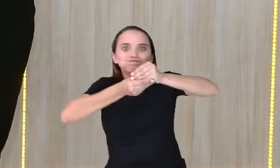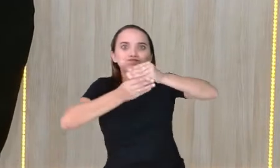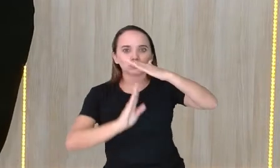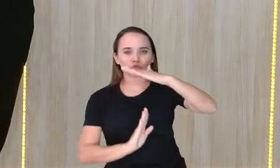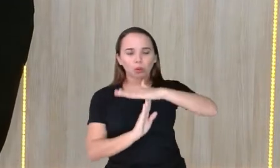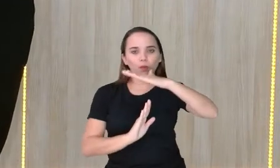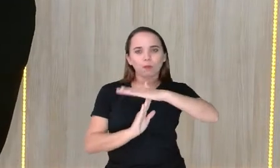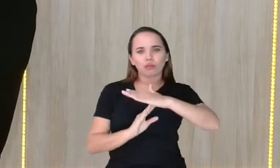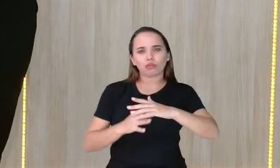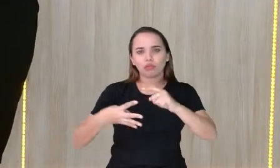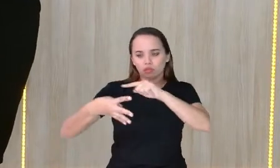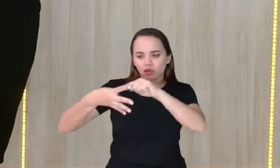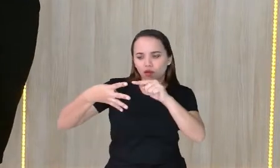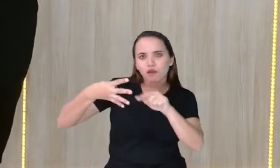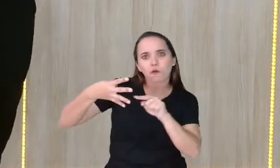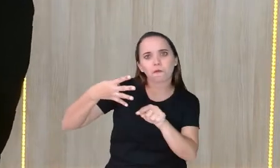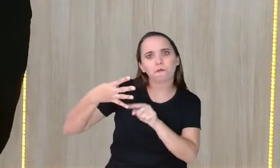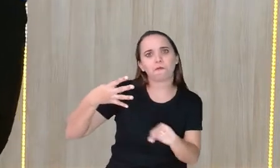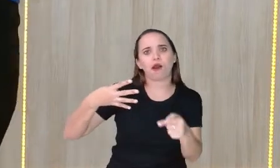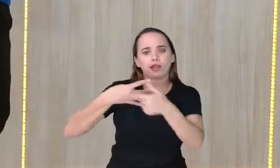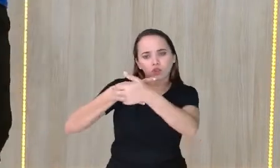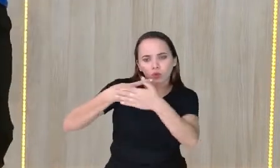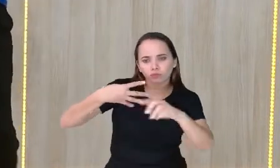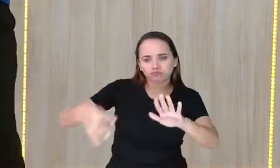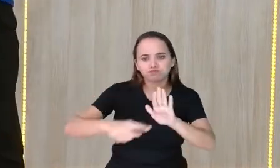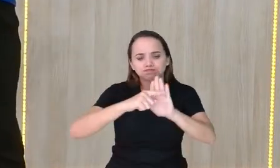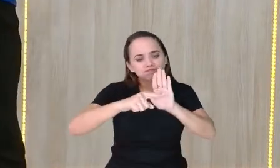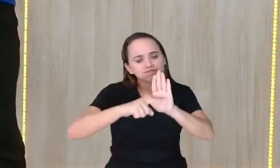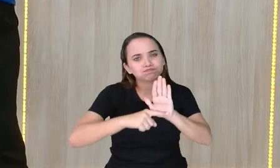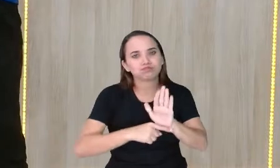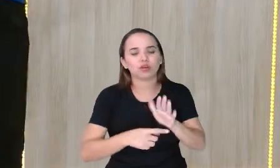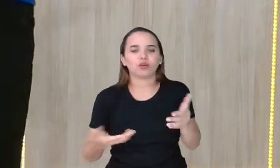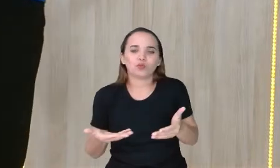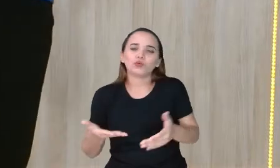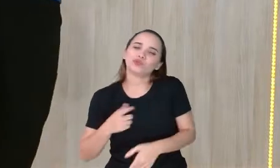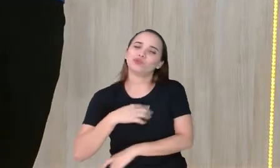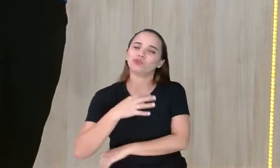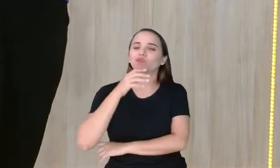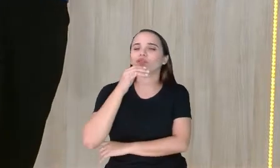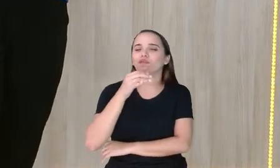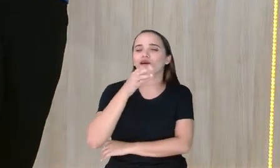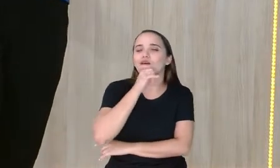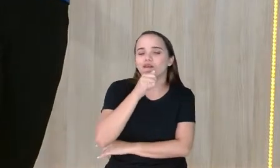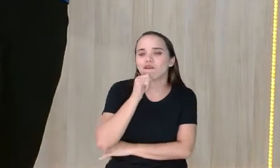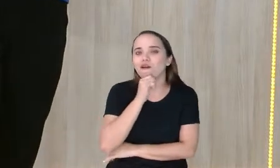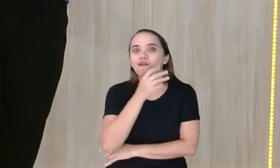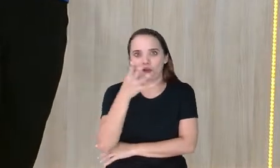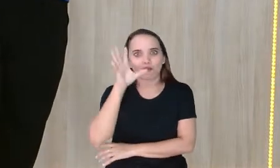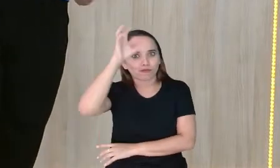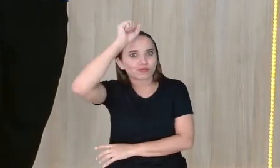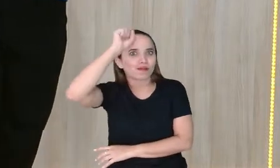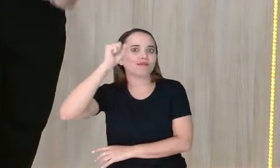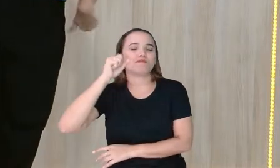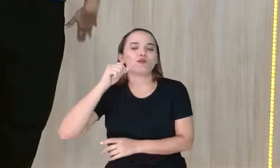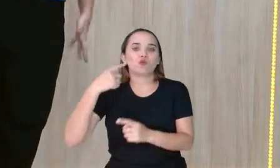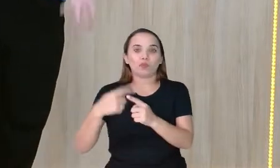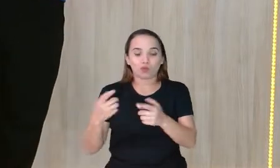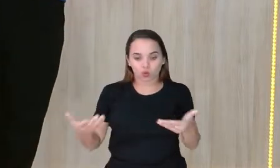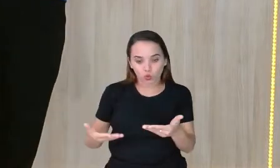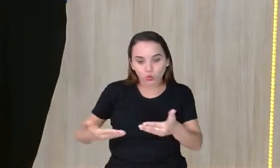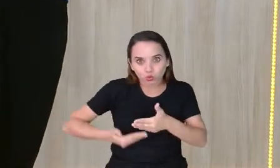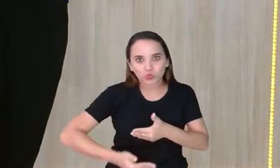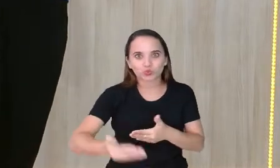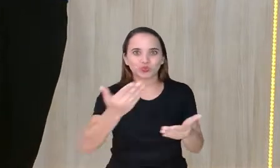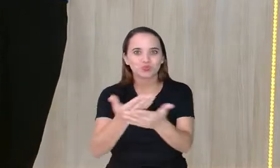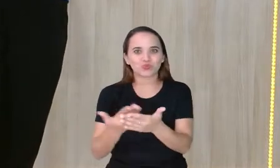linhas. A gente vai ver um mundo de exemplos, porque a aula de hoje é para principalmente a gente conhecer o gênero,